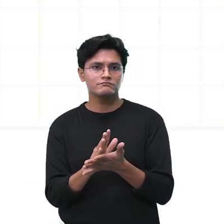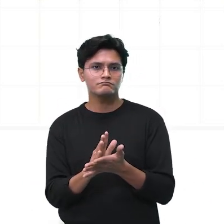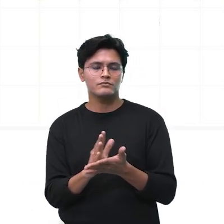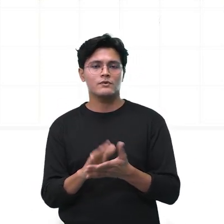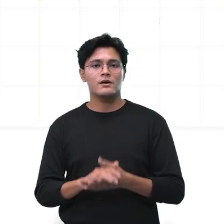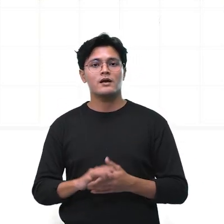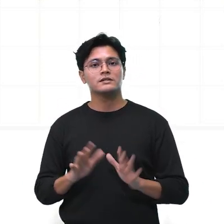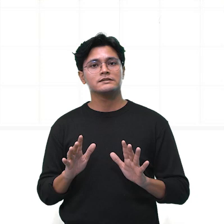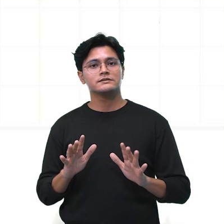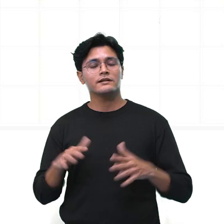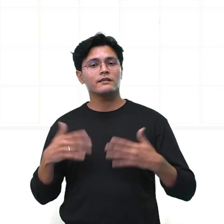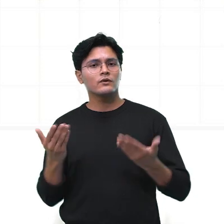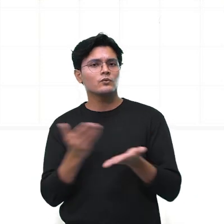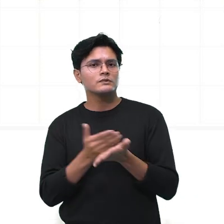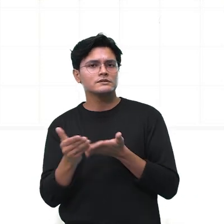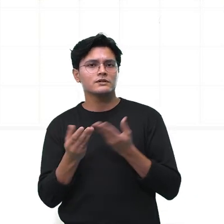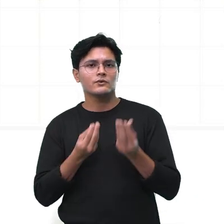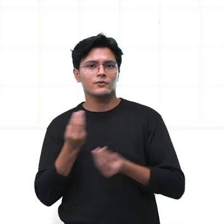apenas